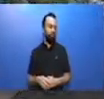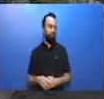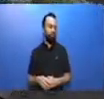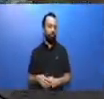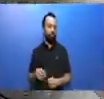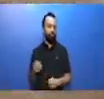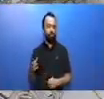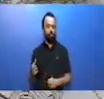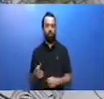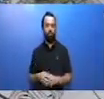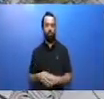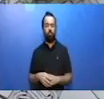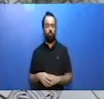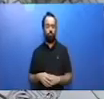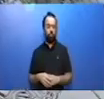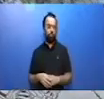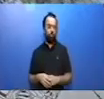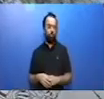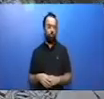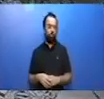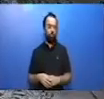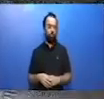Aqui, ó, Jardim Minerva.